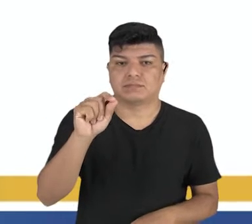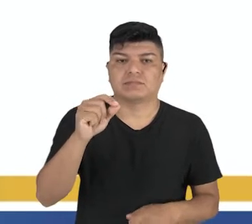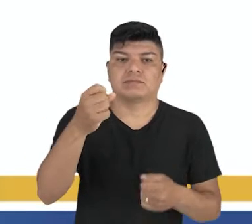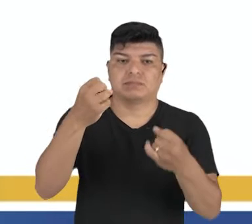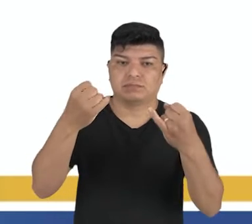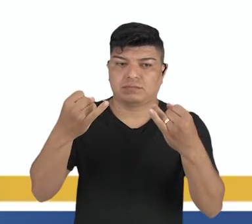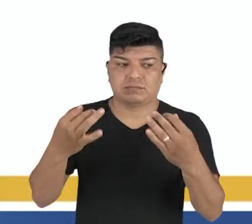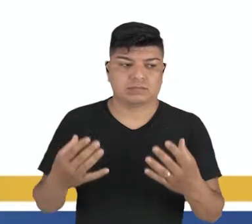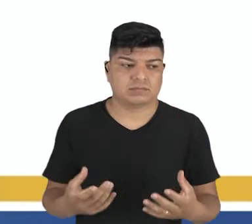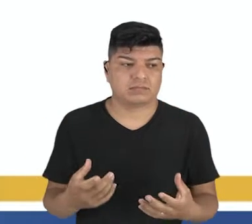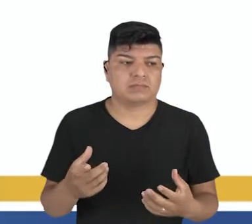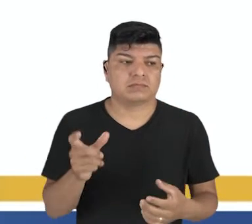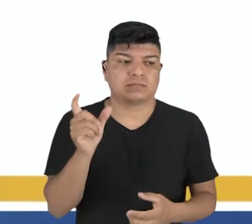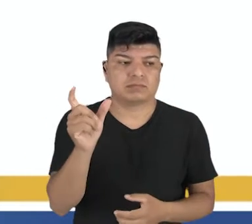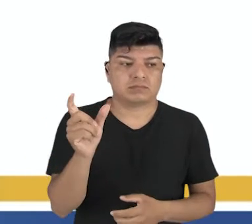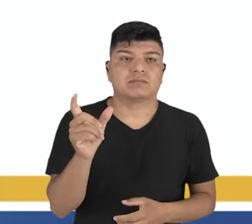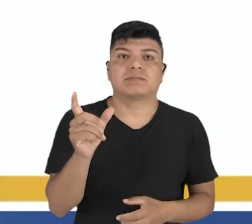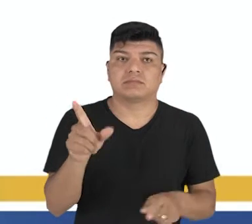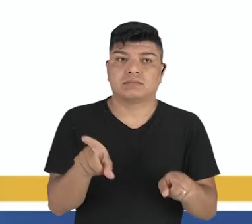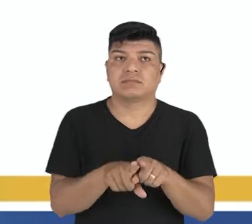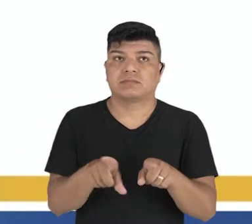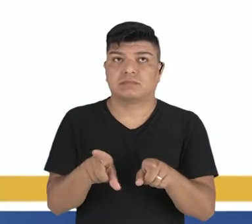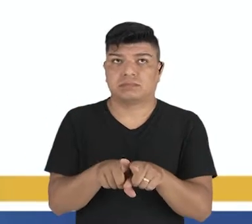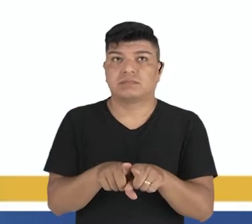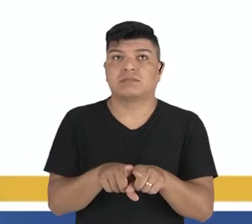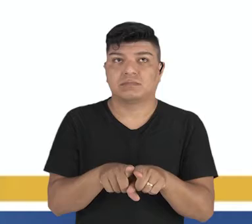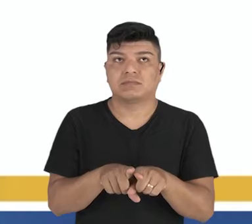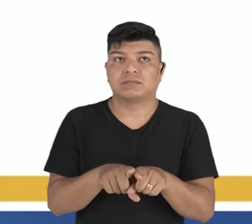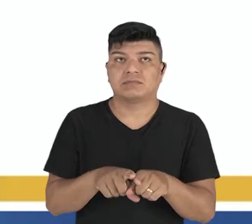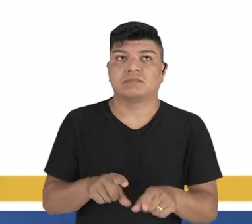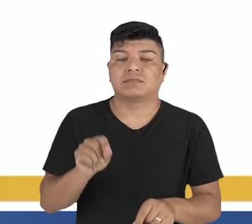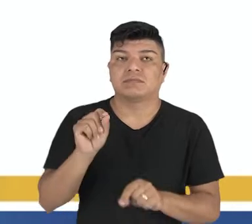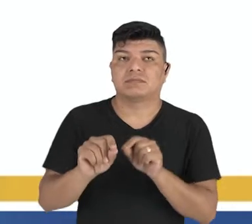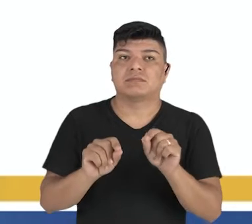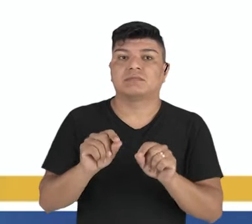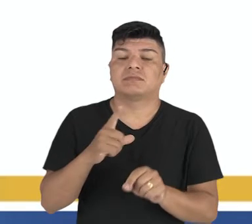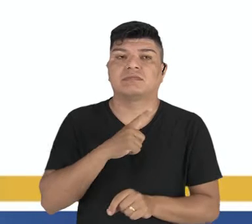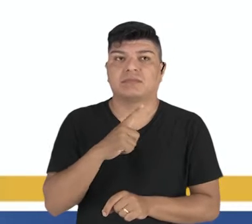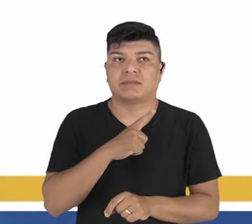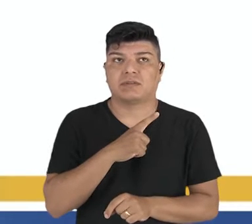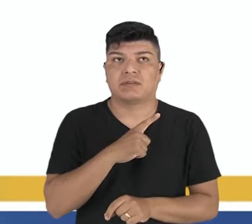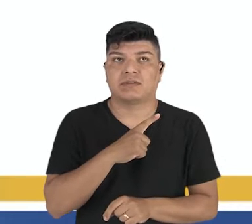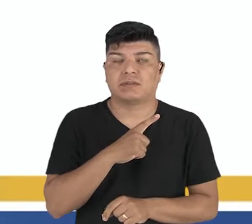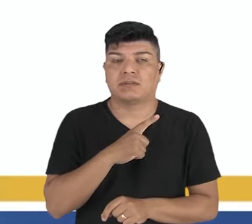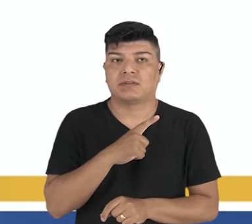dados, né? As estatísticas, que elas são muito importantes e que nós temos